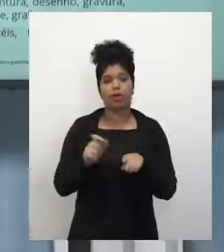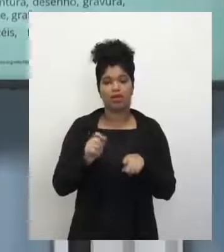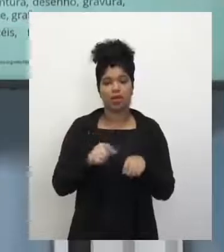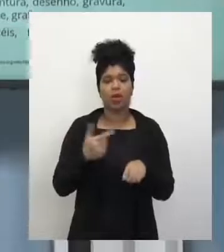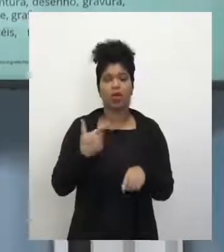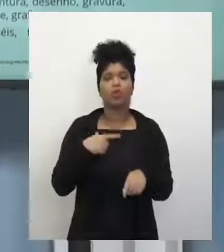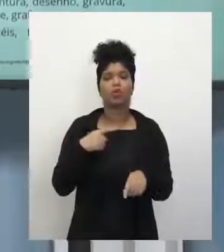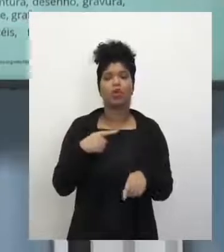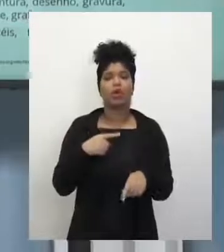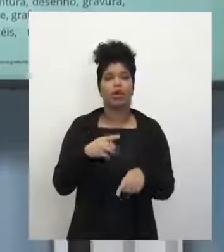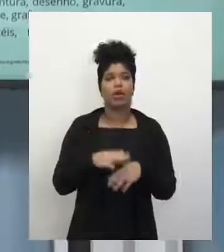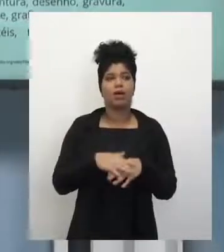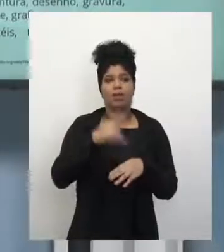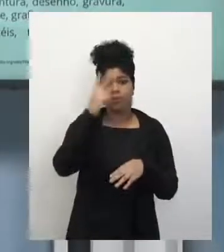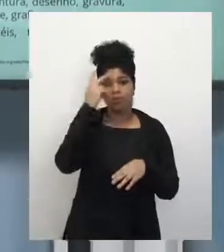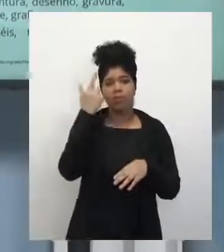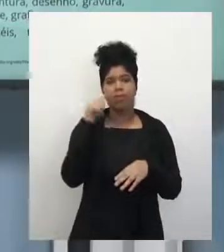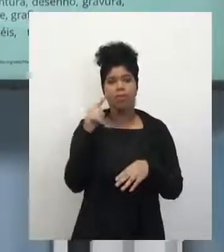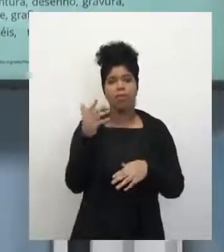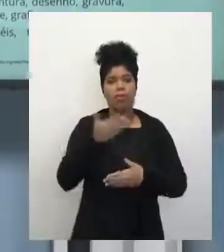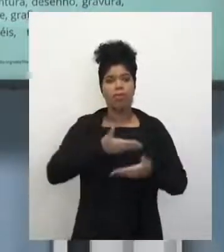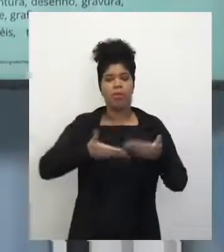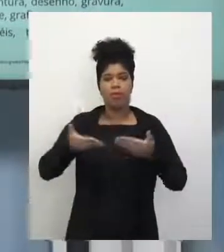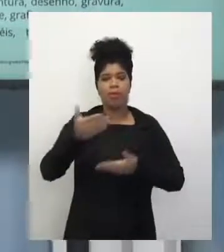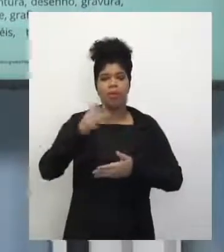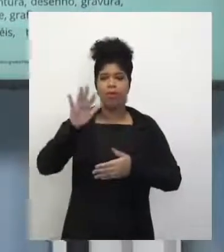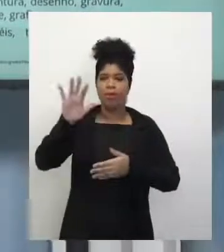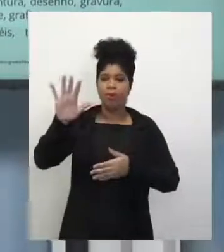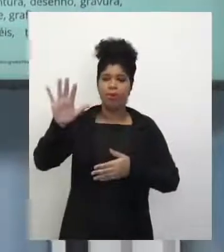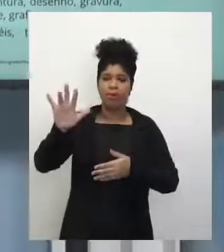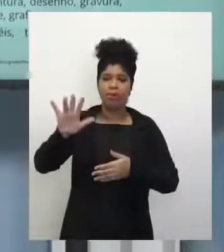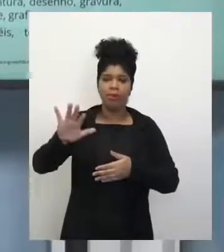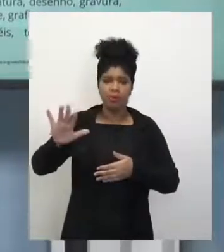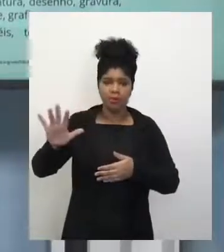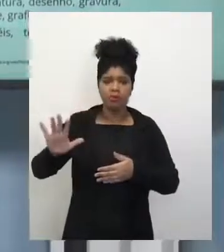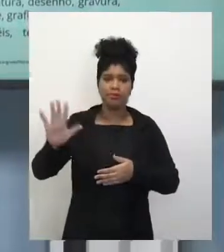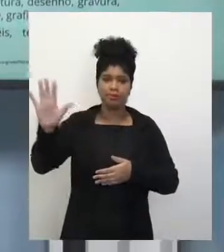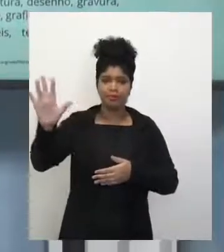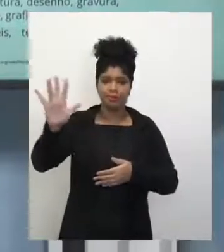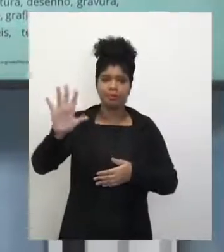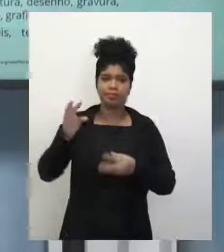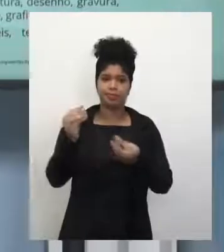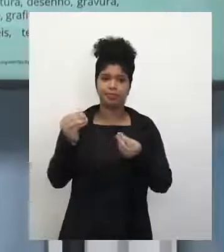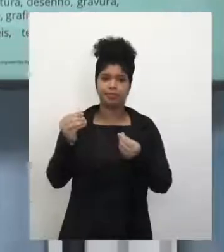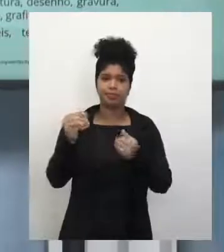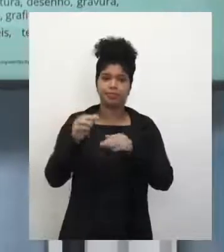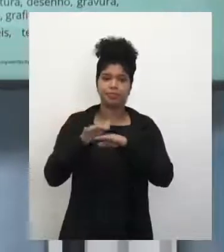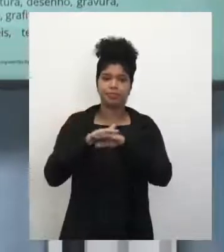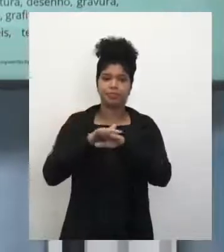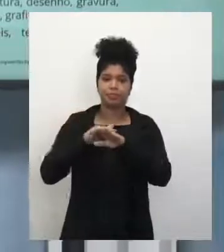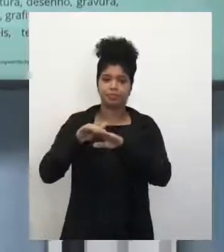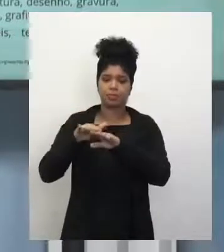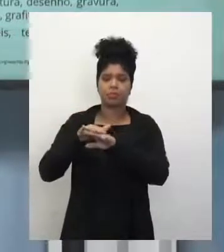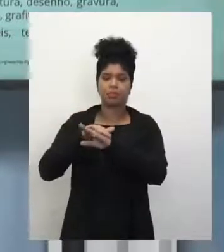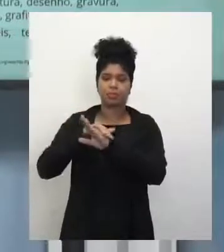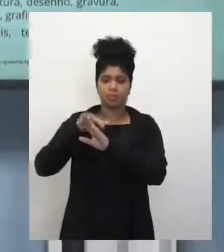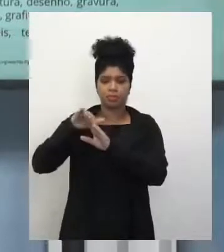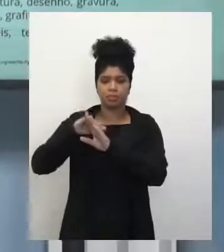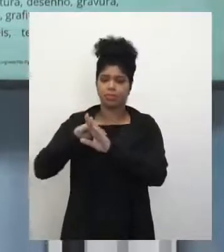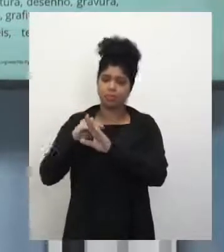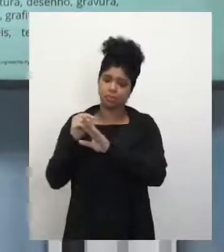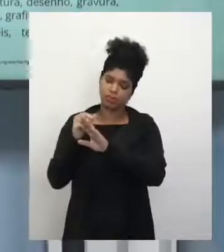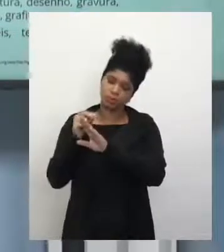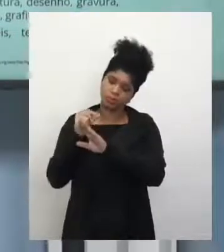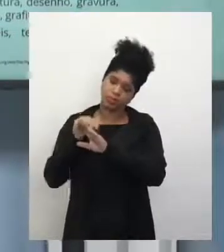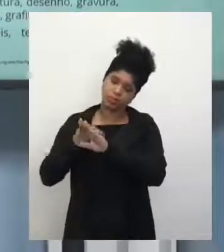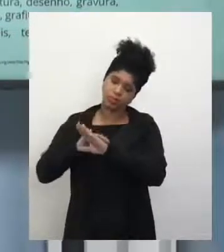uma obra feita para uma interação maior, para tocar, né? Eu posso então tocar e sentir ali, né, aquela textura,